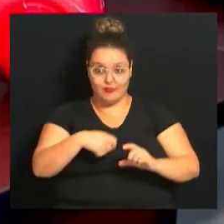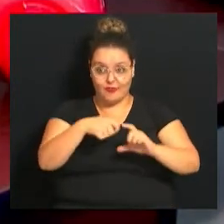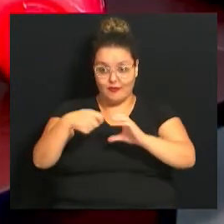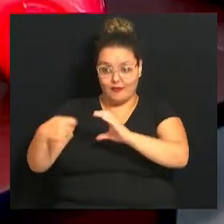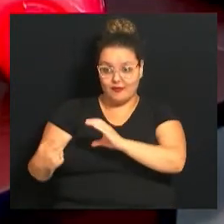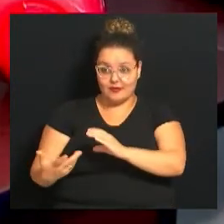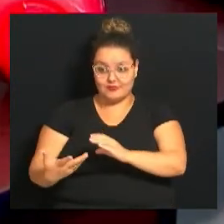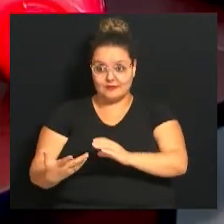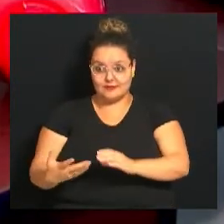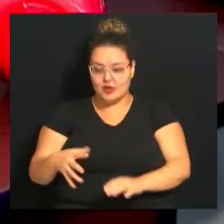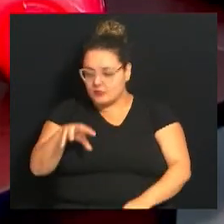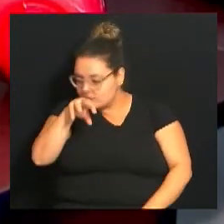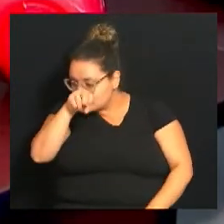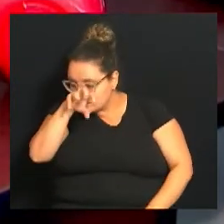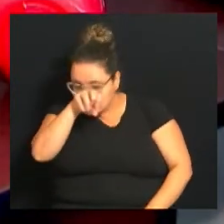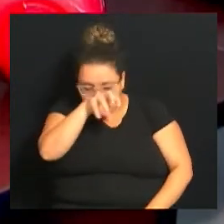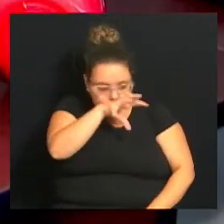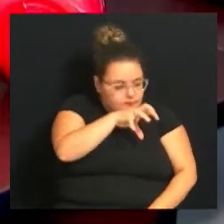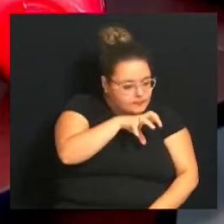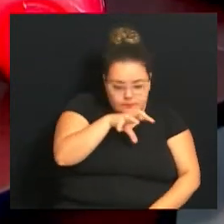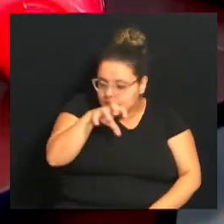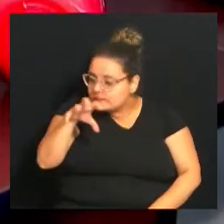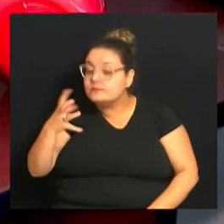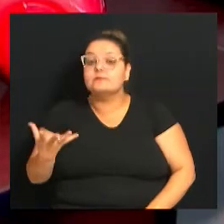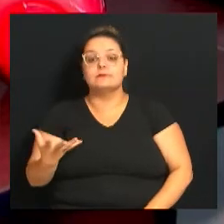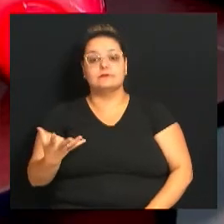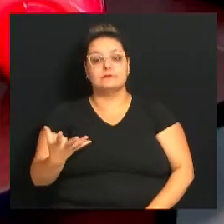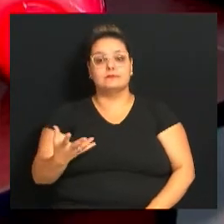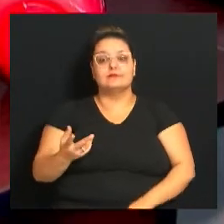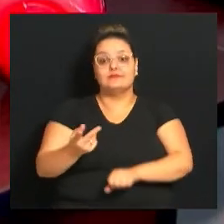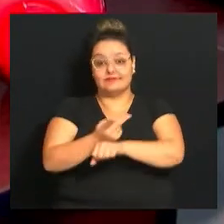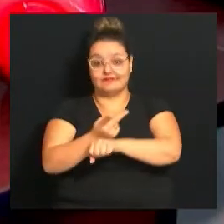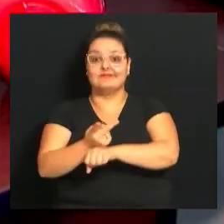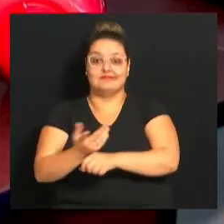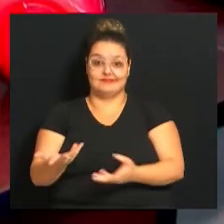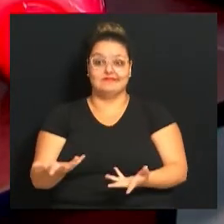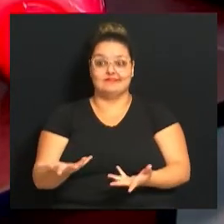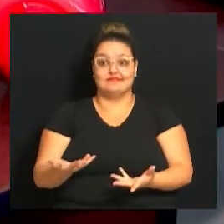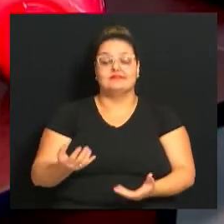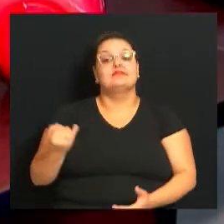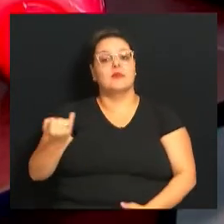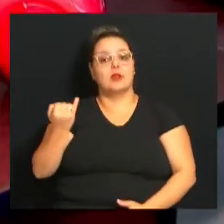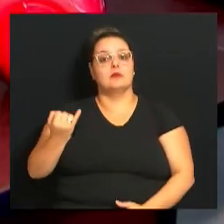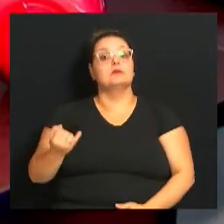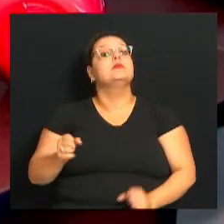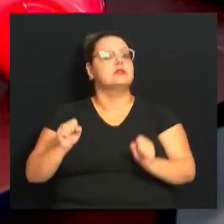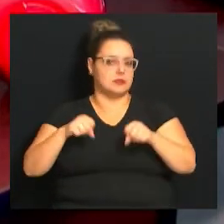dos cheiros que existe para o cachorro. E é isso que ele sai caçando na rua. É importante?